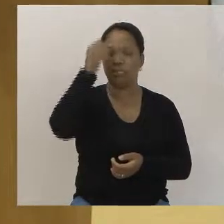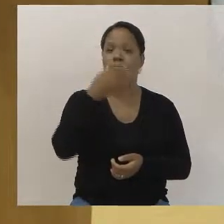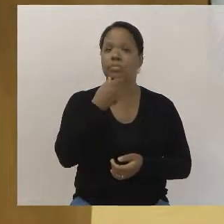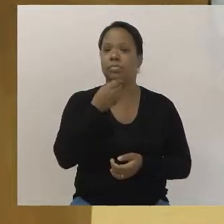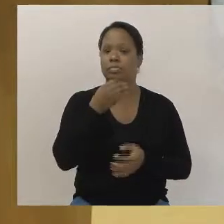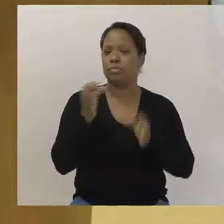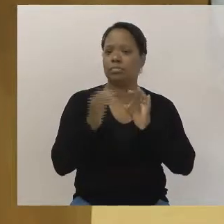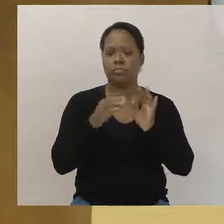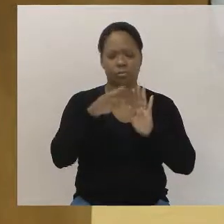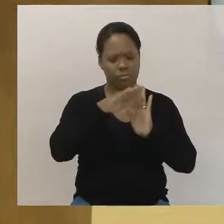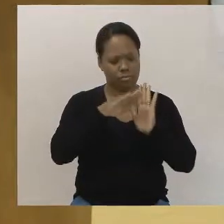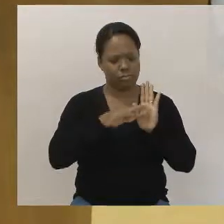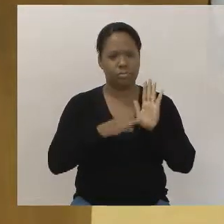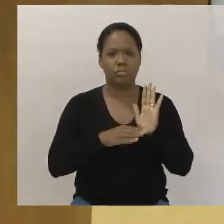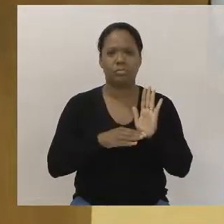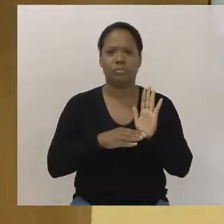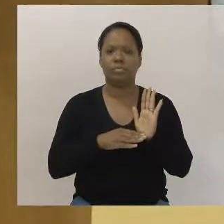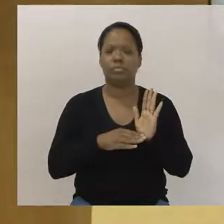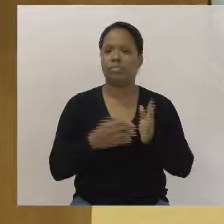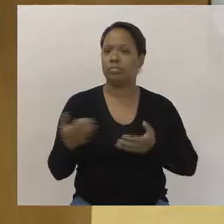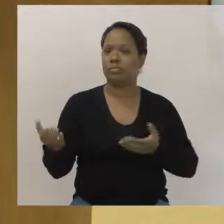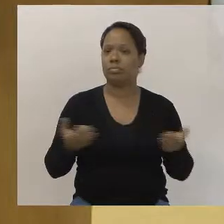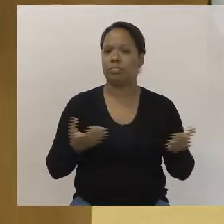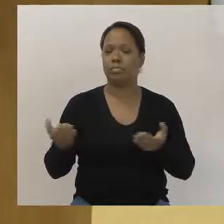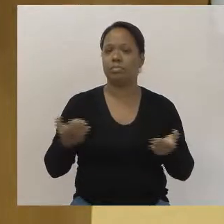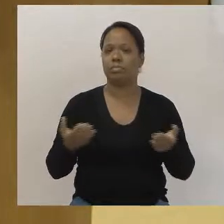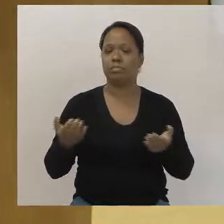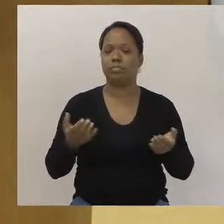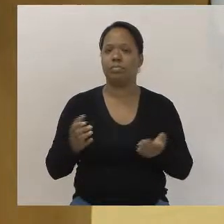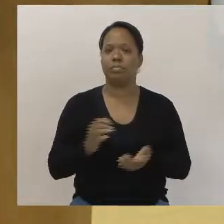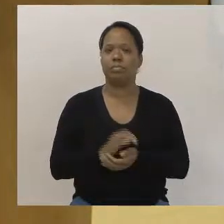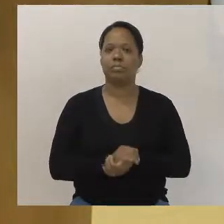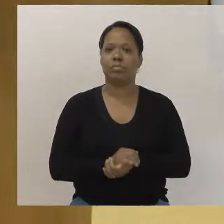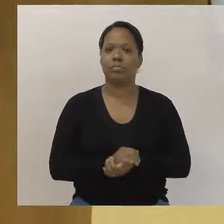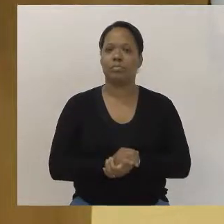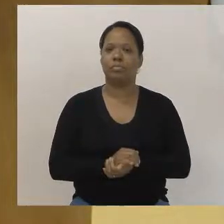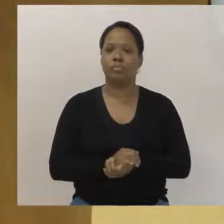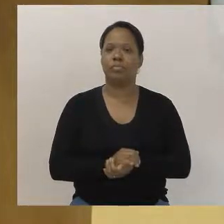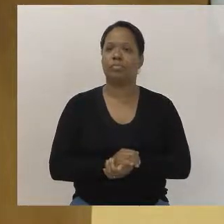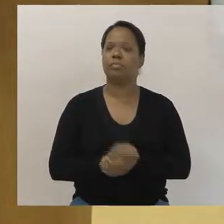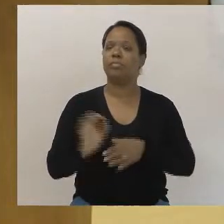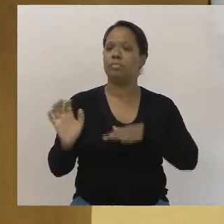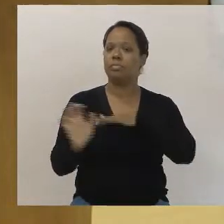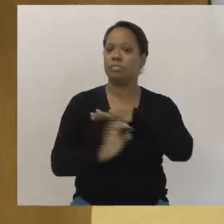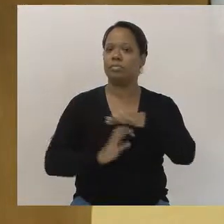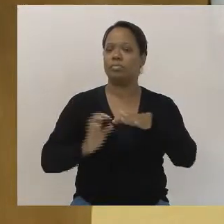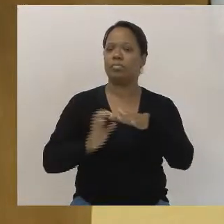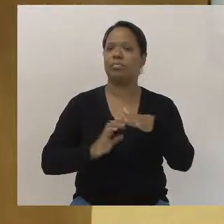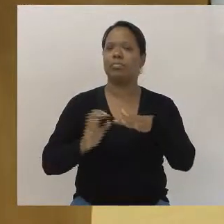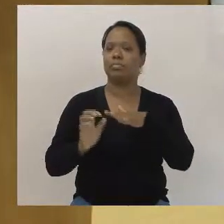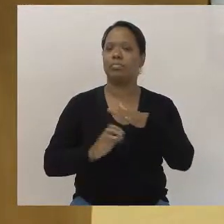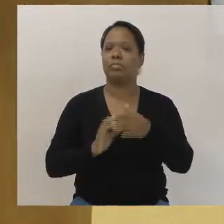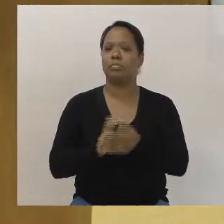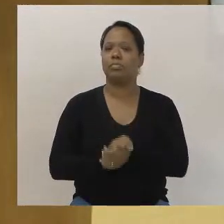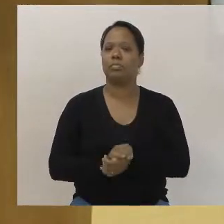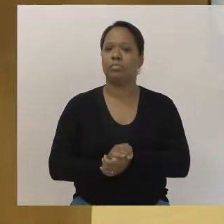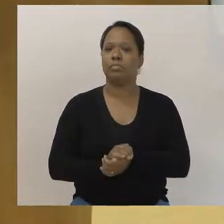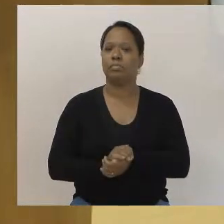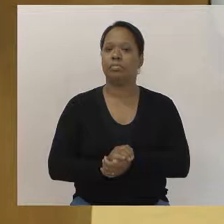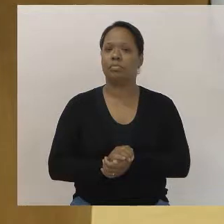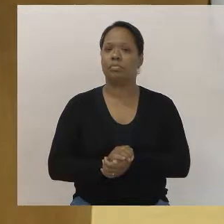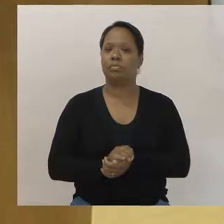planejamento e pega uma licitação que só entra empresas que brincam com o serviço